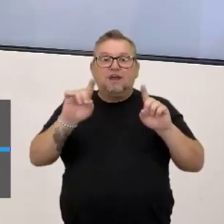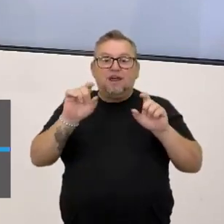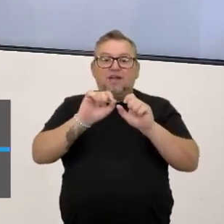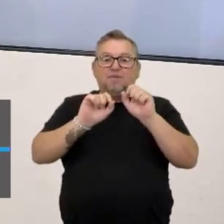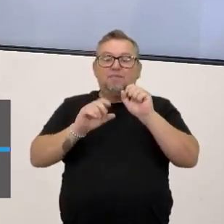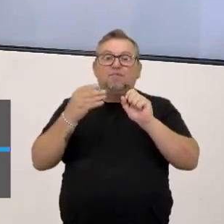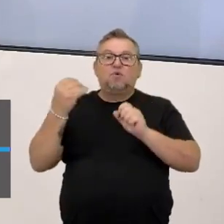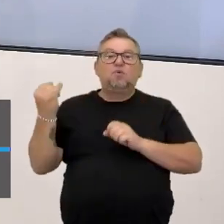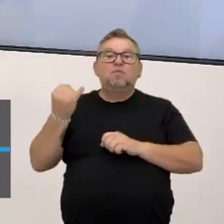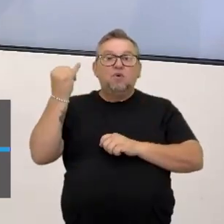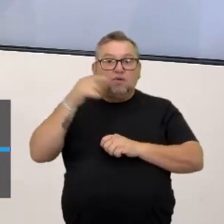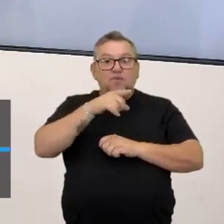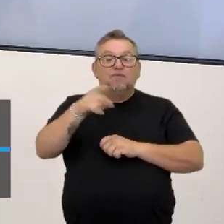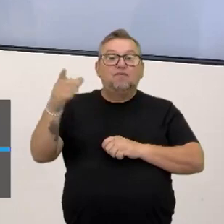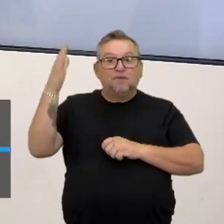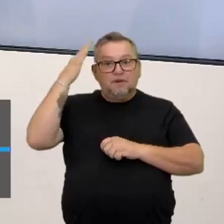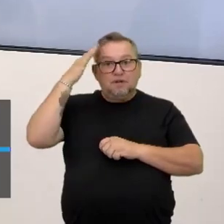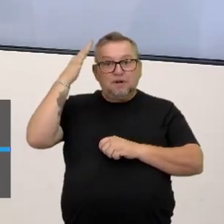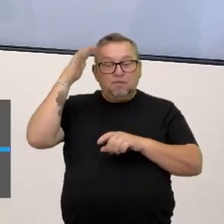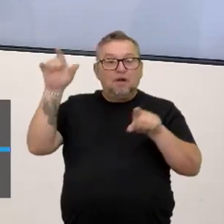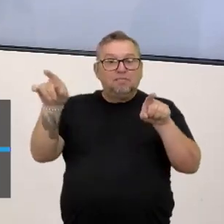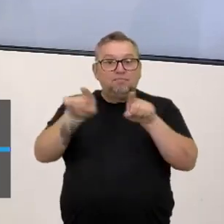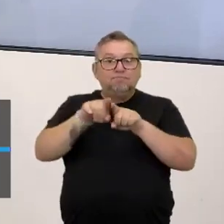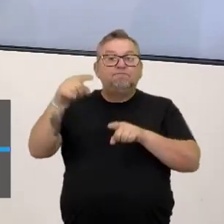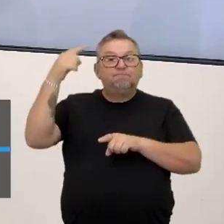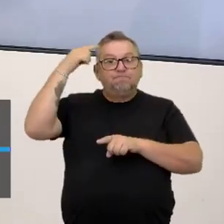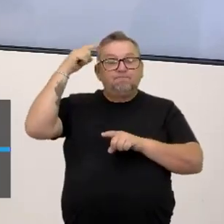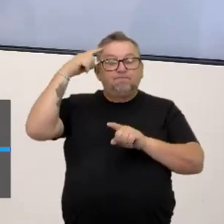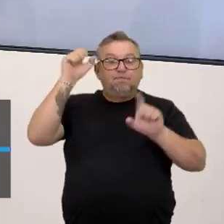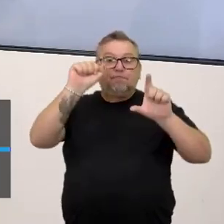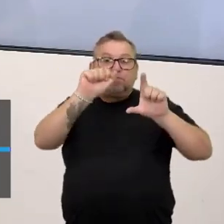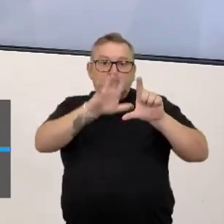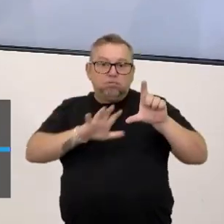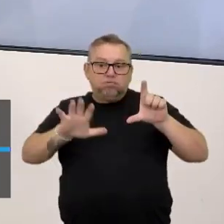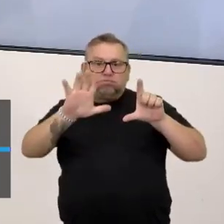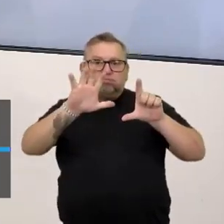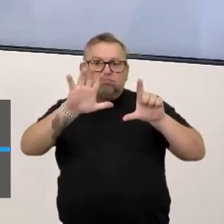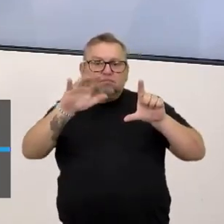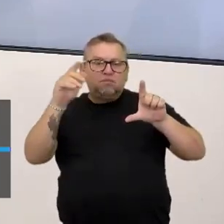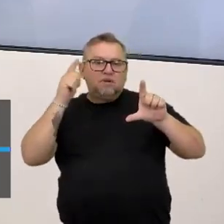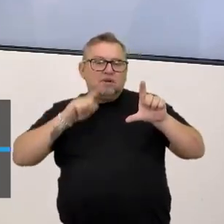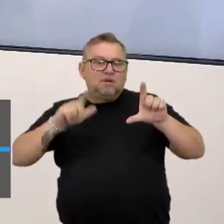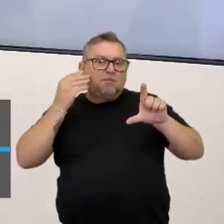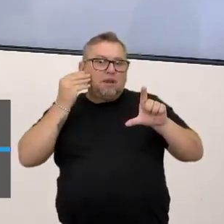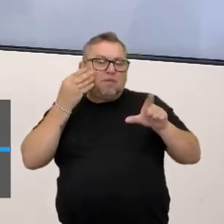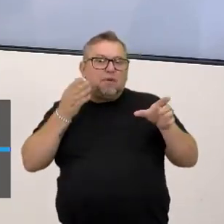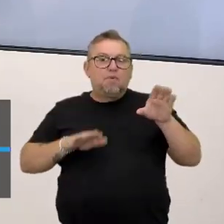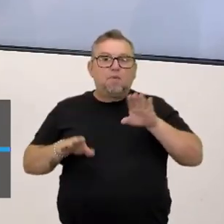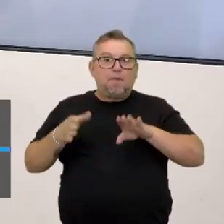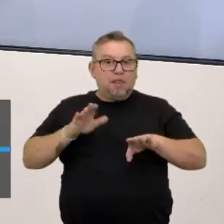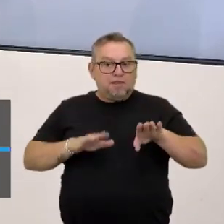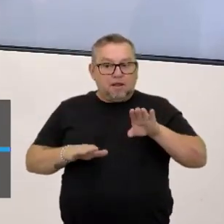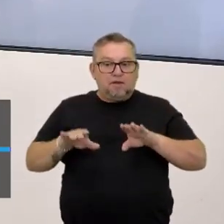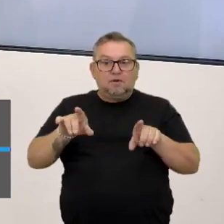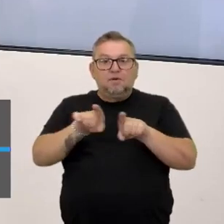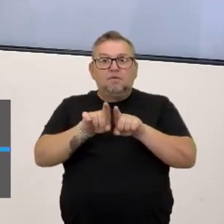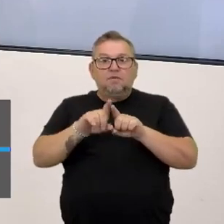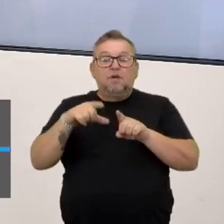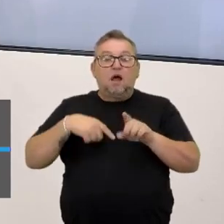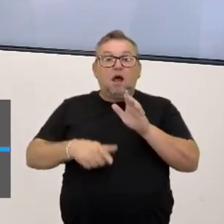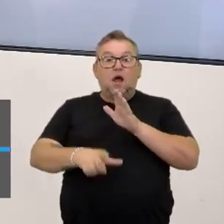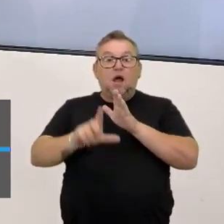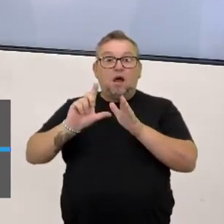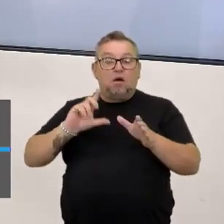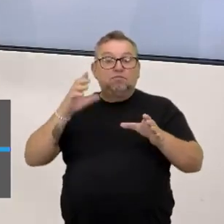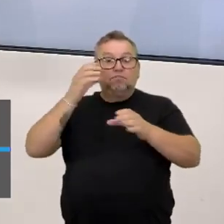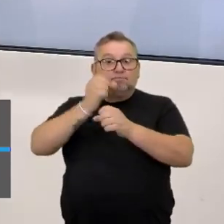é muito importante você saber essa ideia de campo amostral para você poder calcular a ideia de probabilidade também, tá? Então, você,